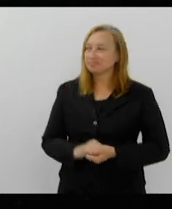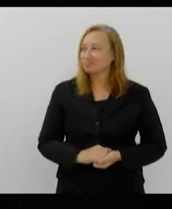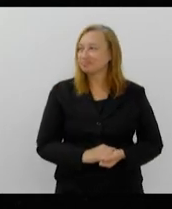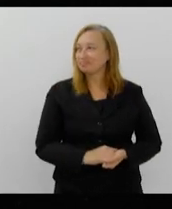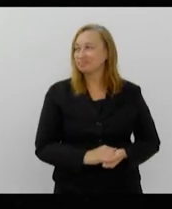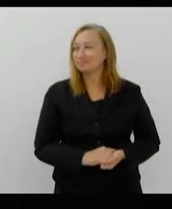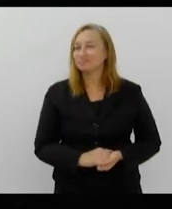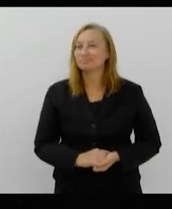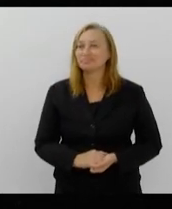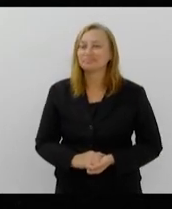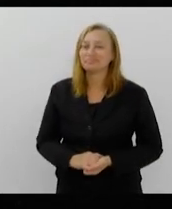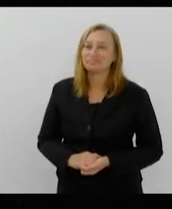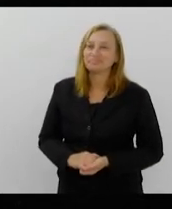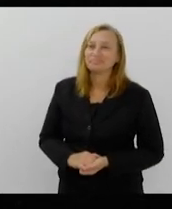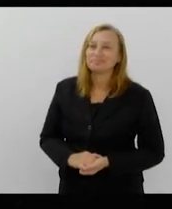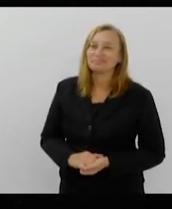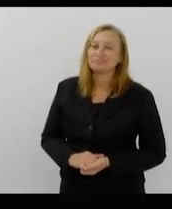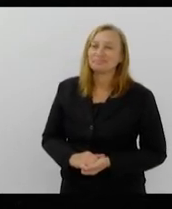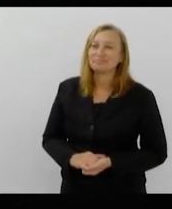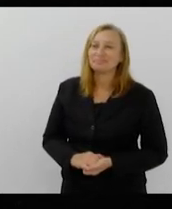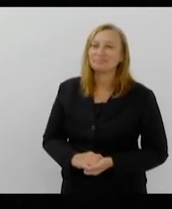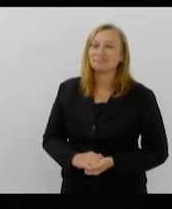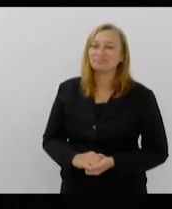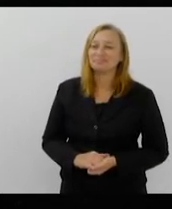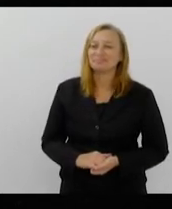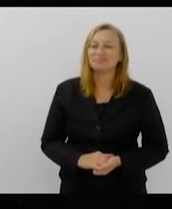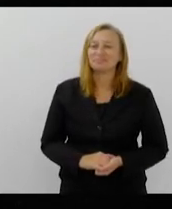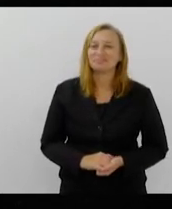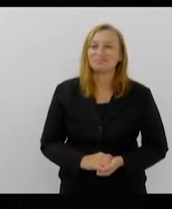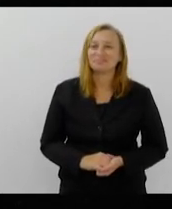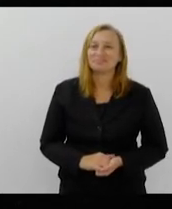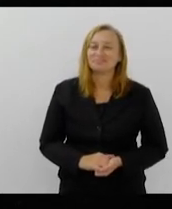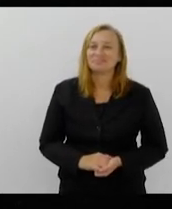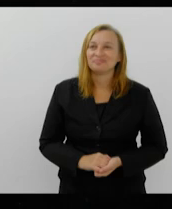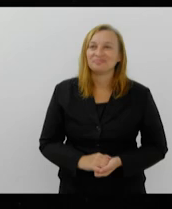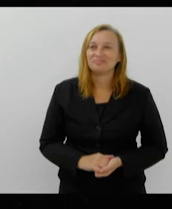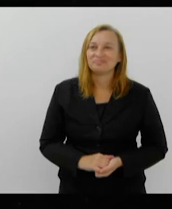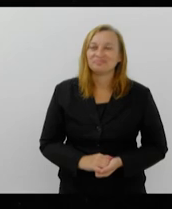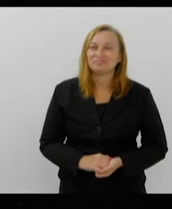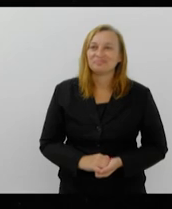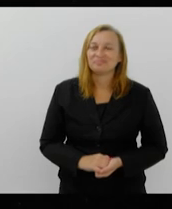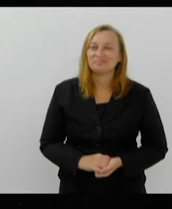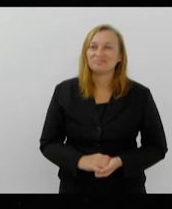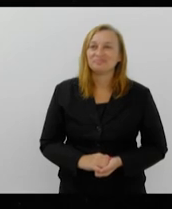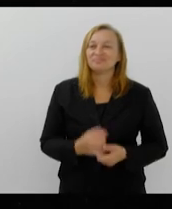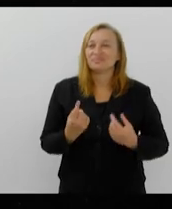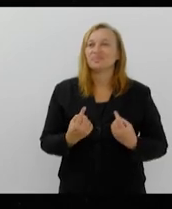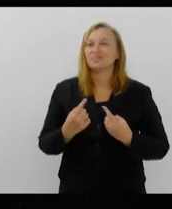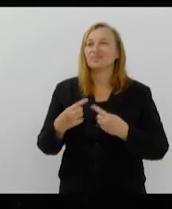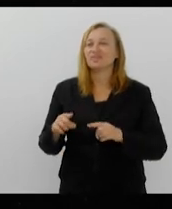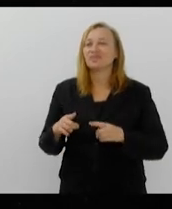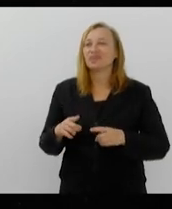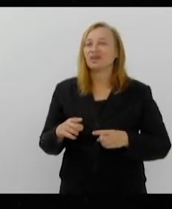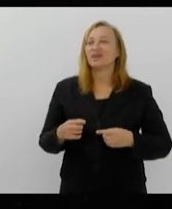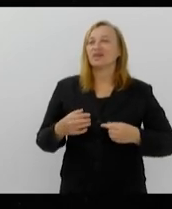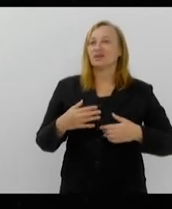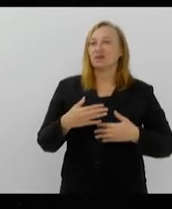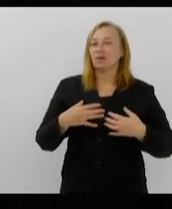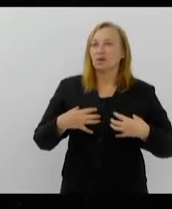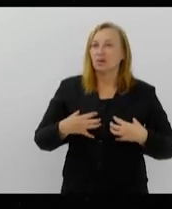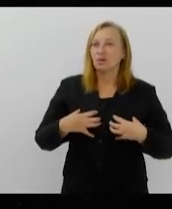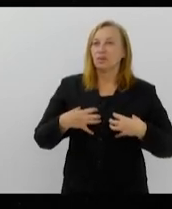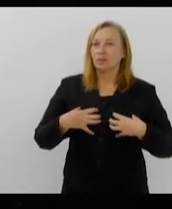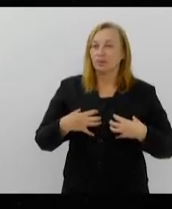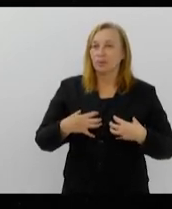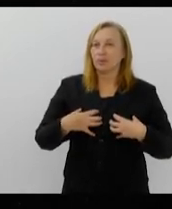manifestação como membro do comitê interinstitucional, para enfrentar a tuberculose, que, na verdade, no